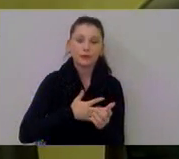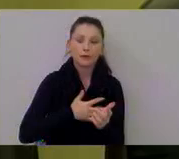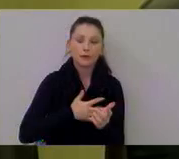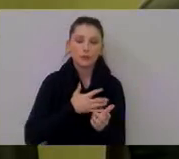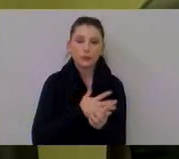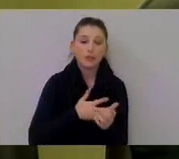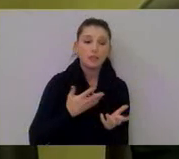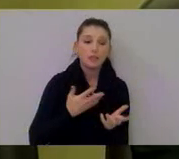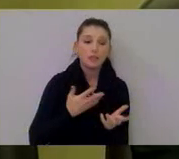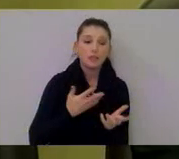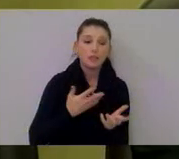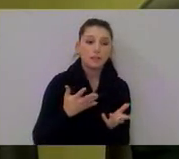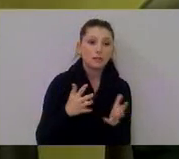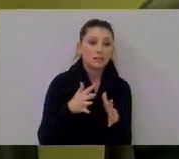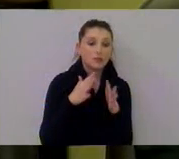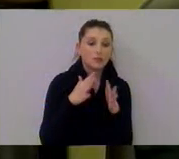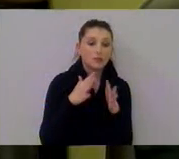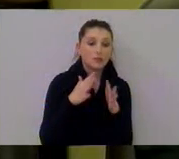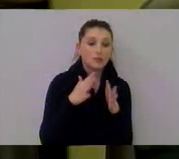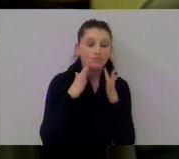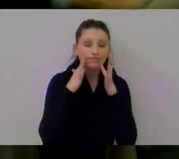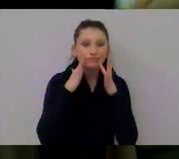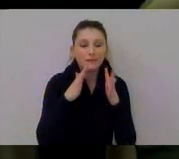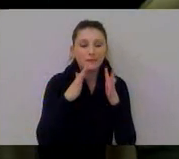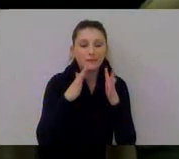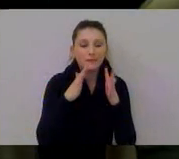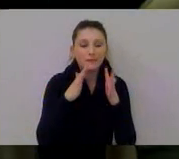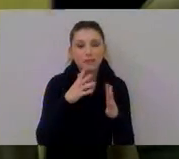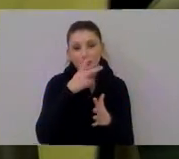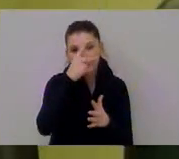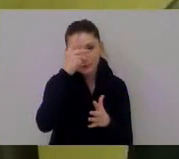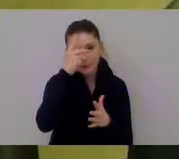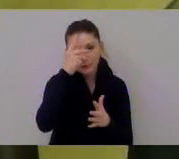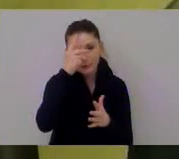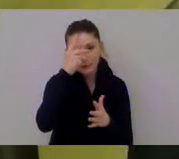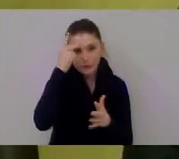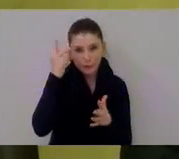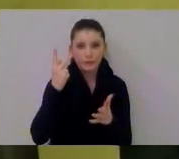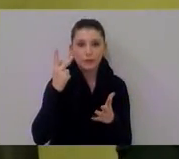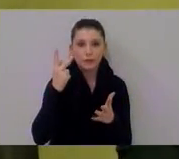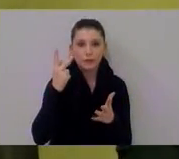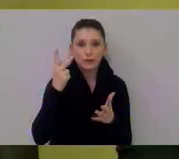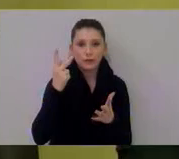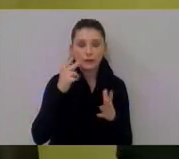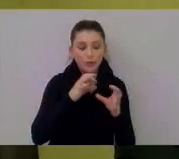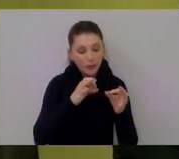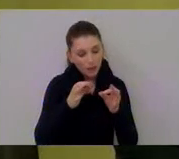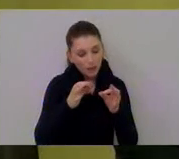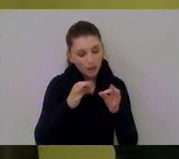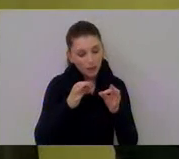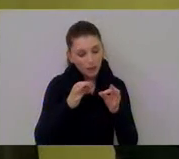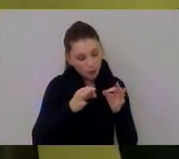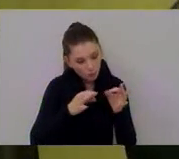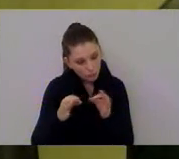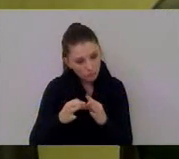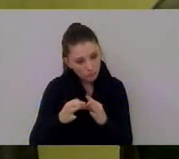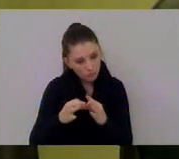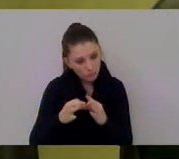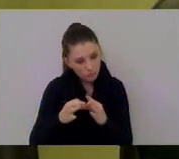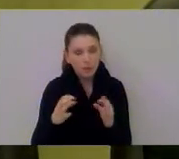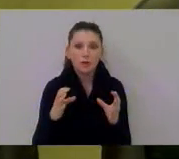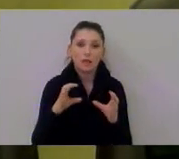drenagem, fizesse um trabalho legal ali, porque essa comunidade não